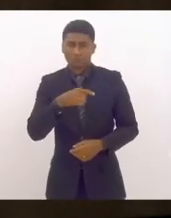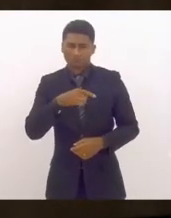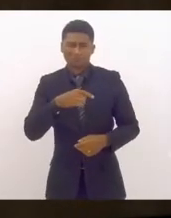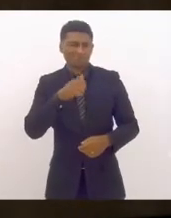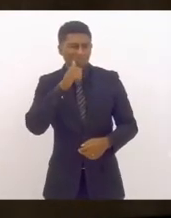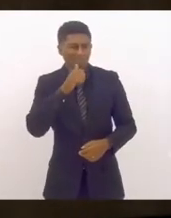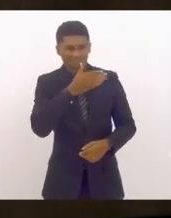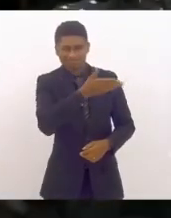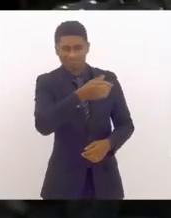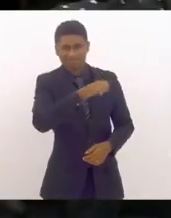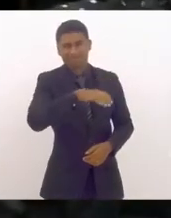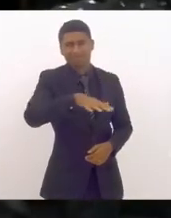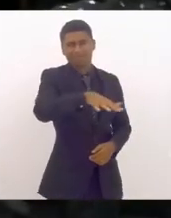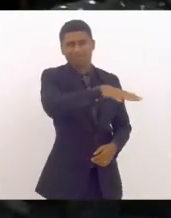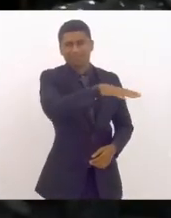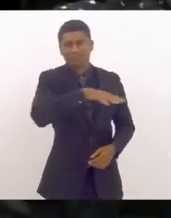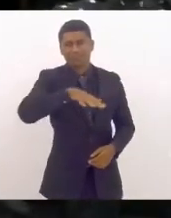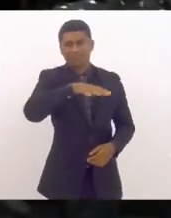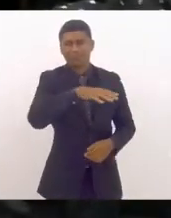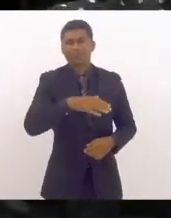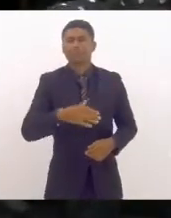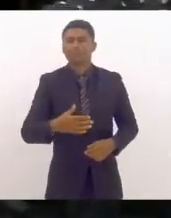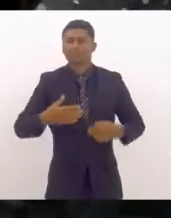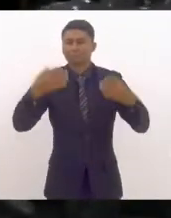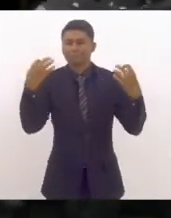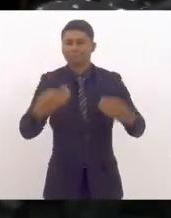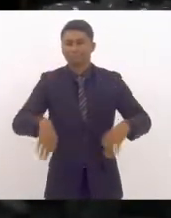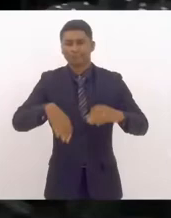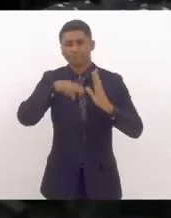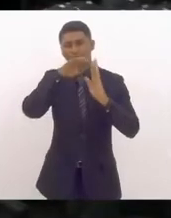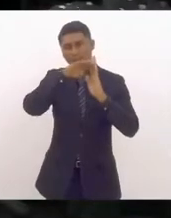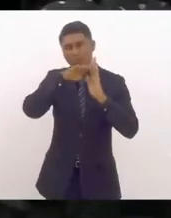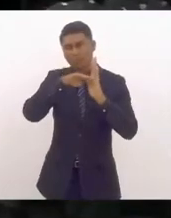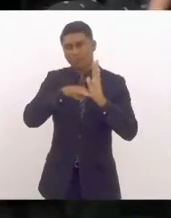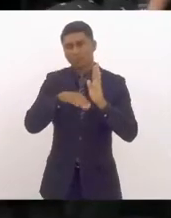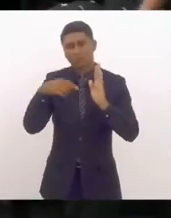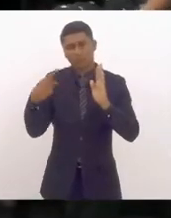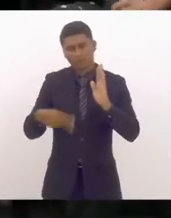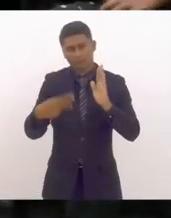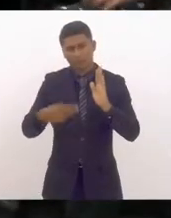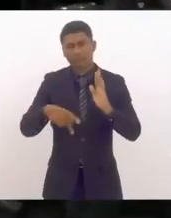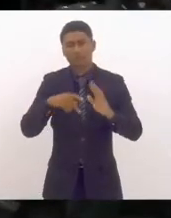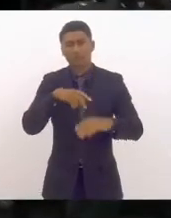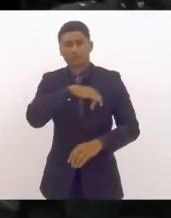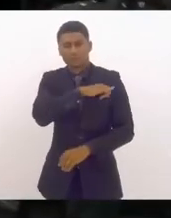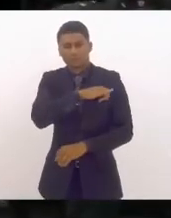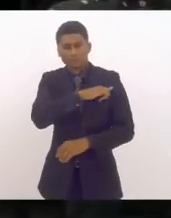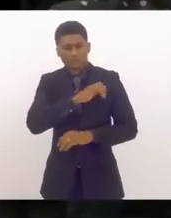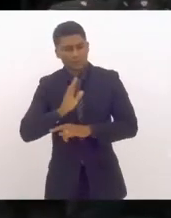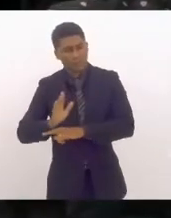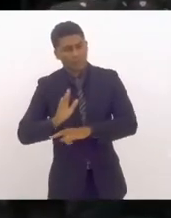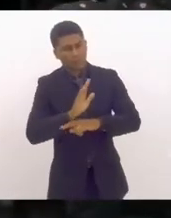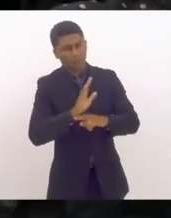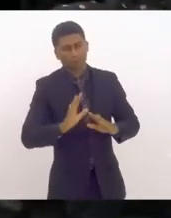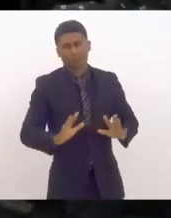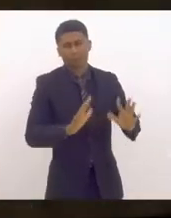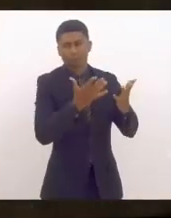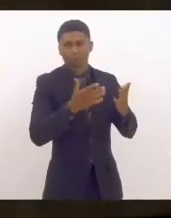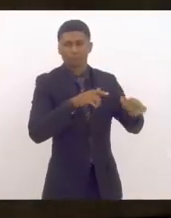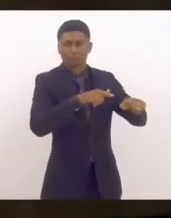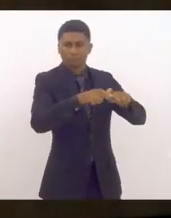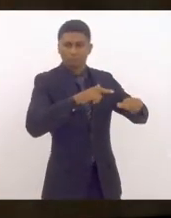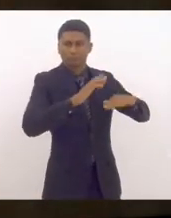Acarajé merecem ter um programa no Estado que garanta o exercício, o pleno exercício da sua profissão, porque é a profissão